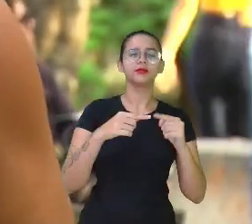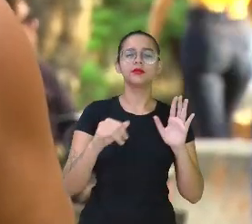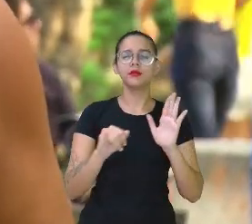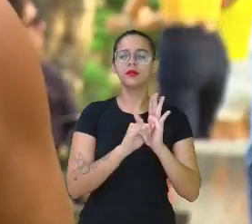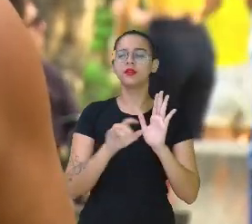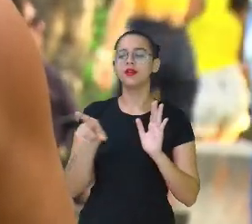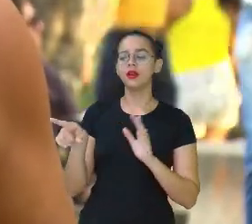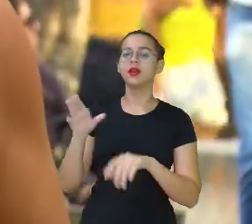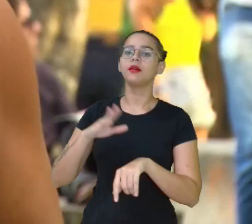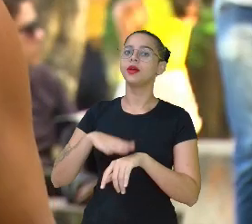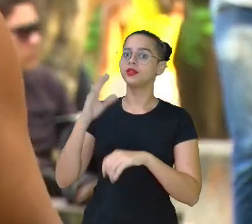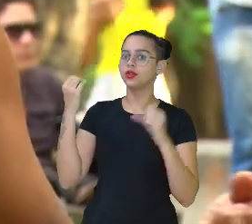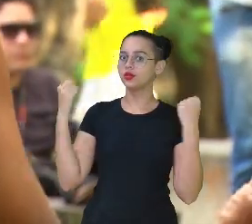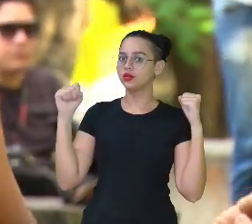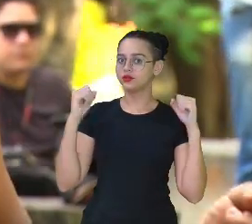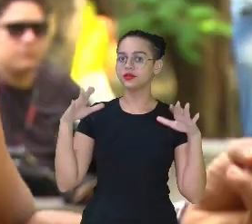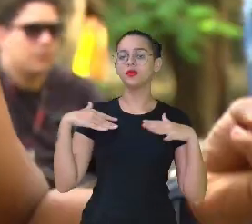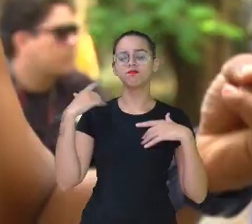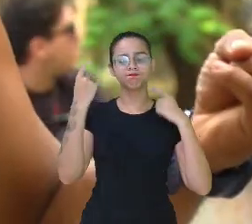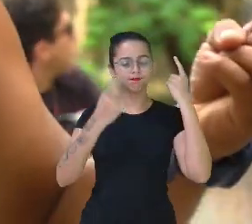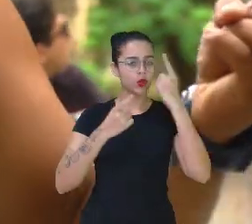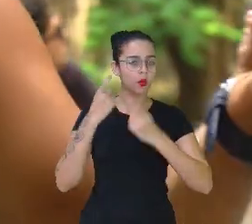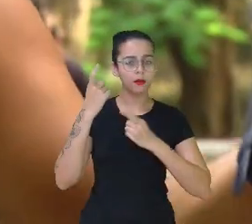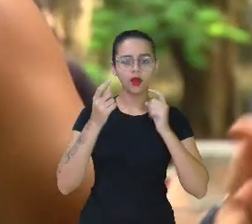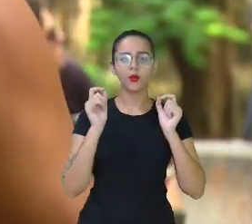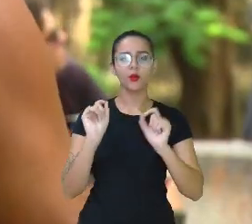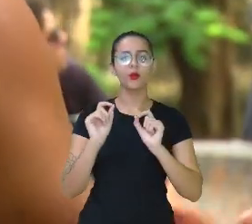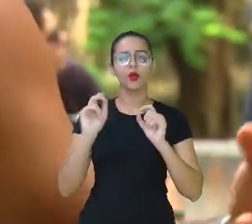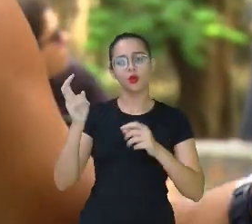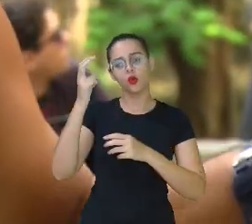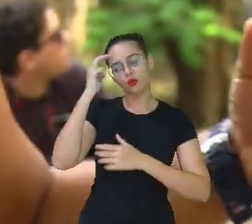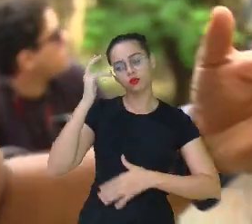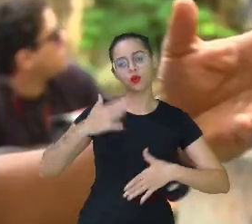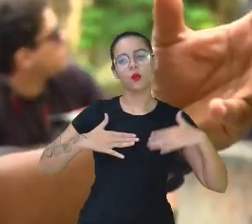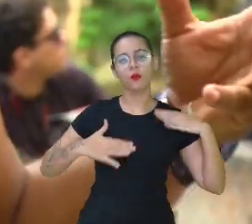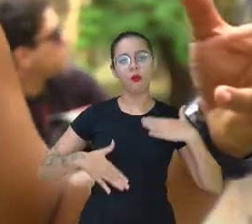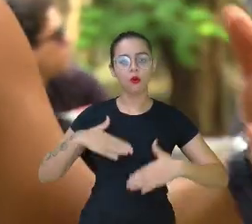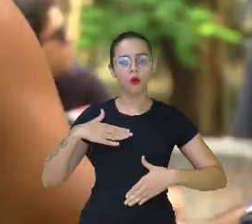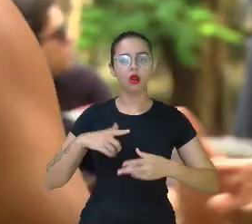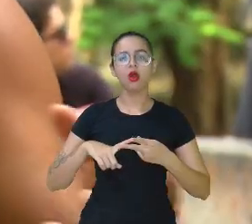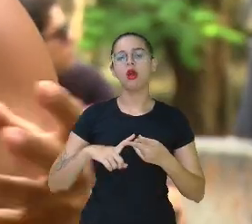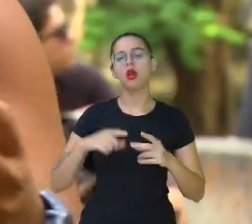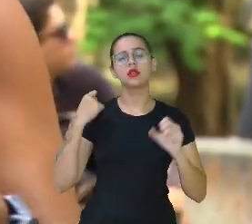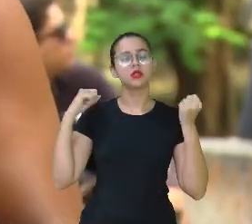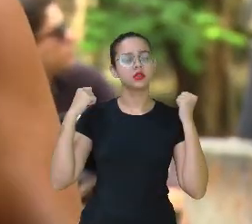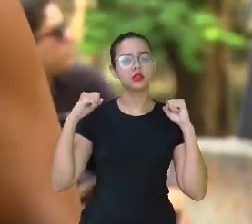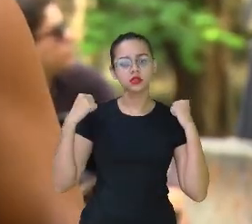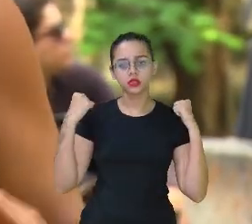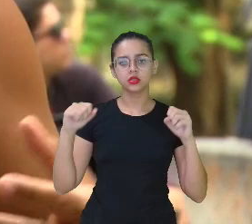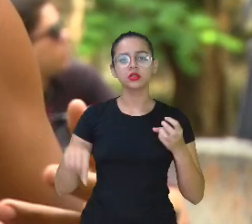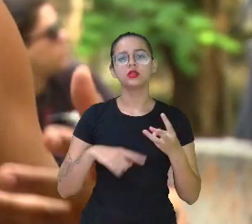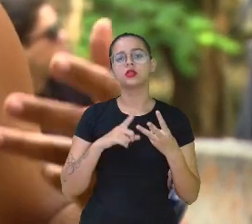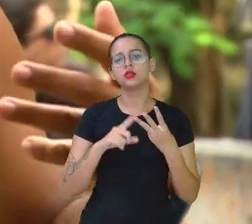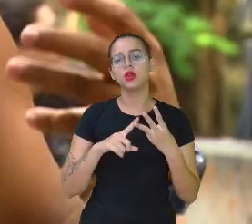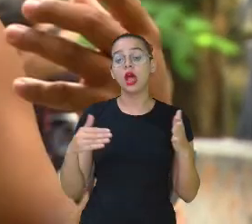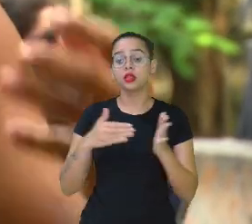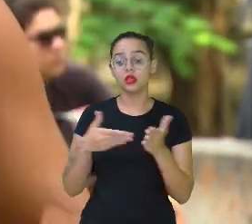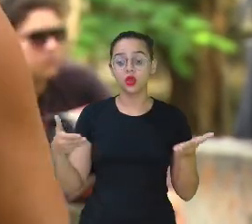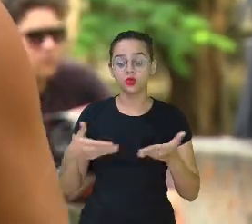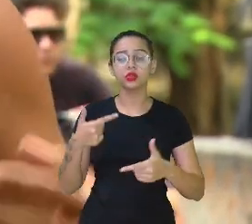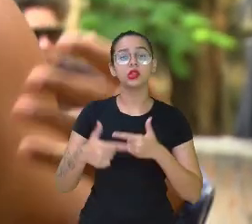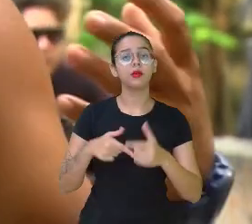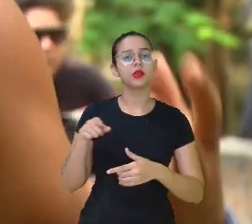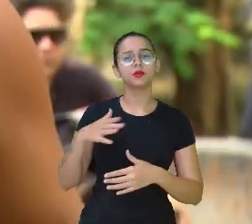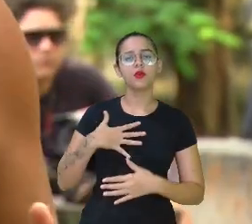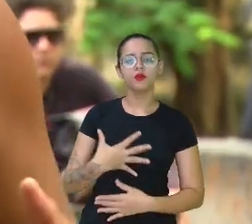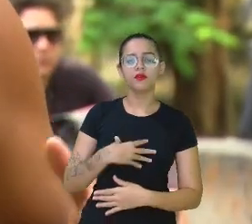educação física. Então eu me preocupava com a cultura corporal, me preocupava com os exercícios, até hoje eu trabalho isso com meu